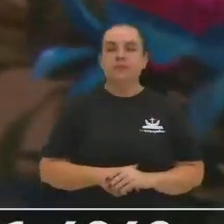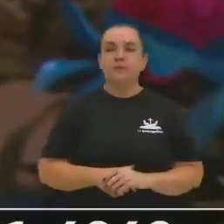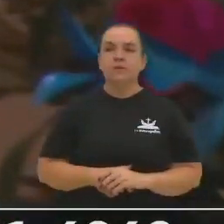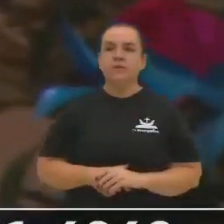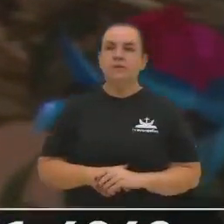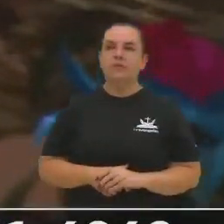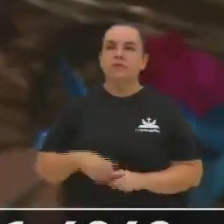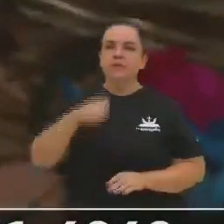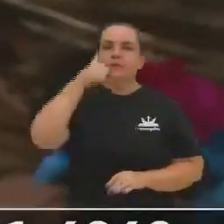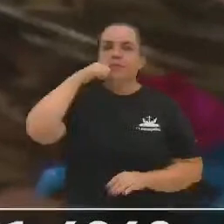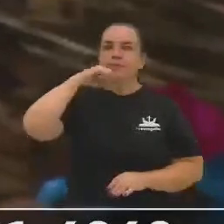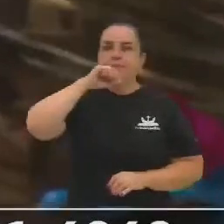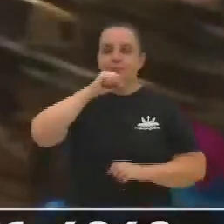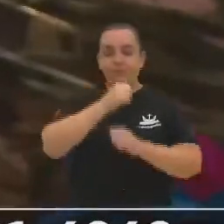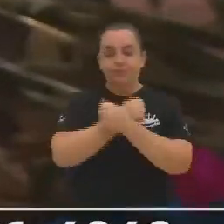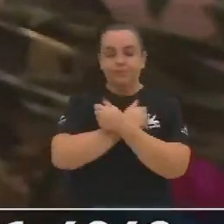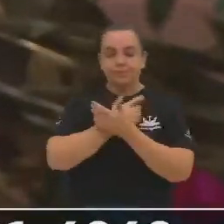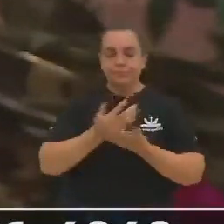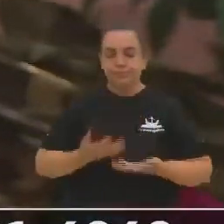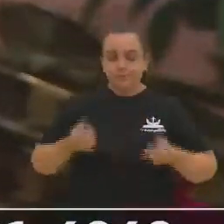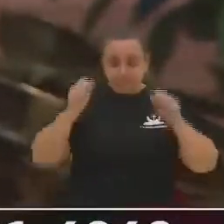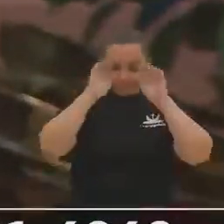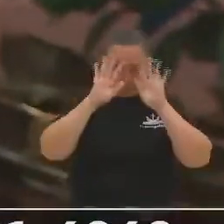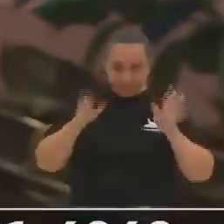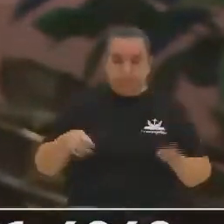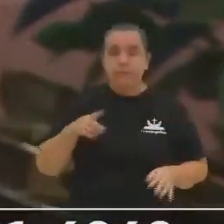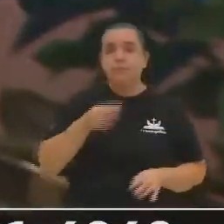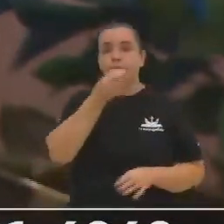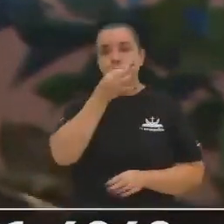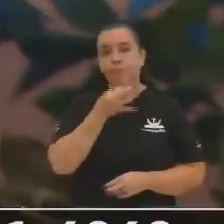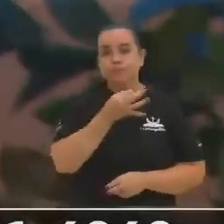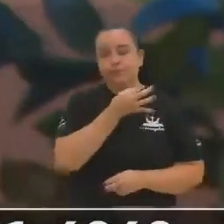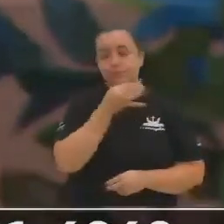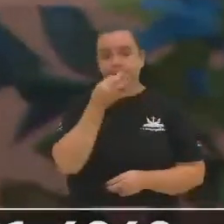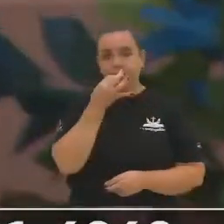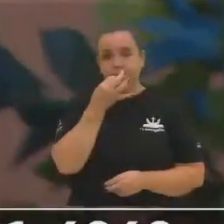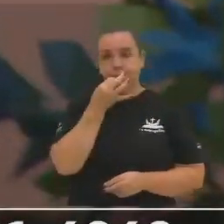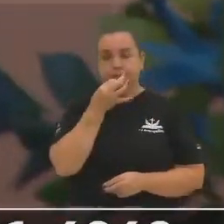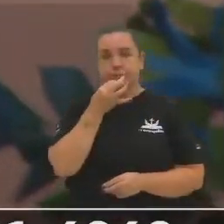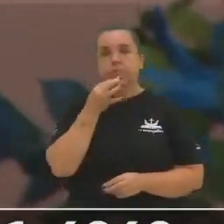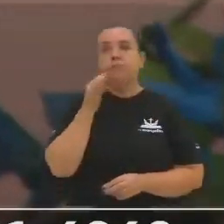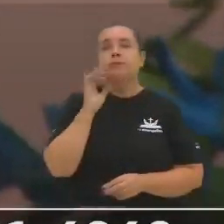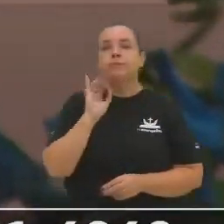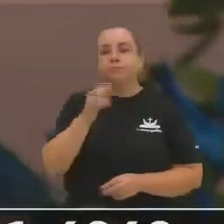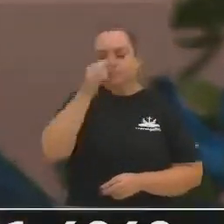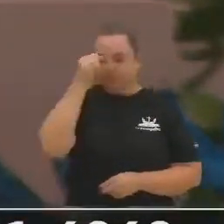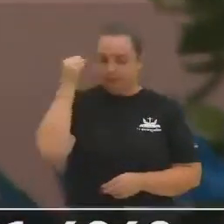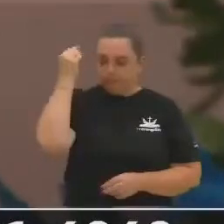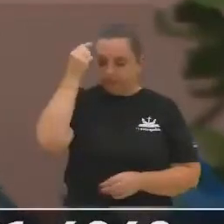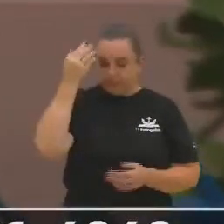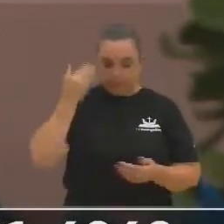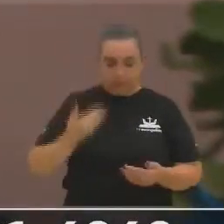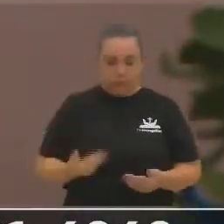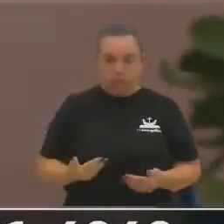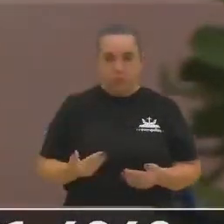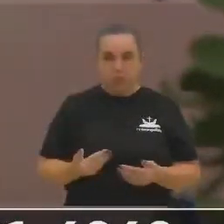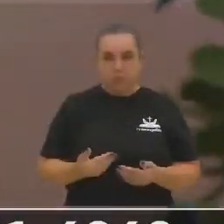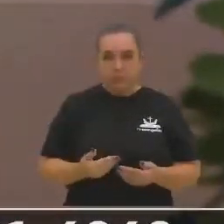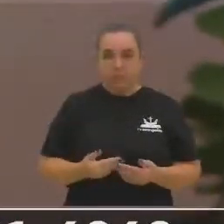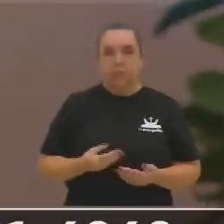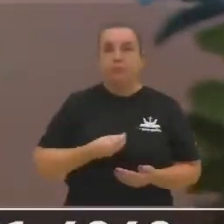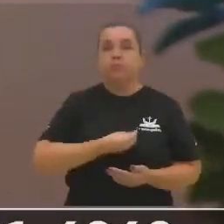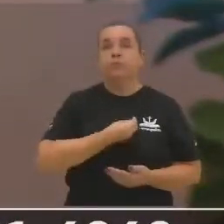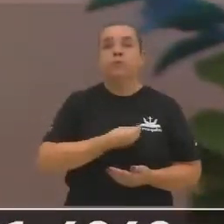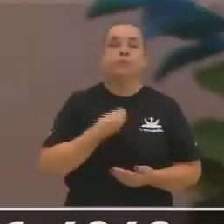Mãe de Guadalupe, que os frutos desta Eucaristia sejam de santidade, de